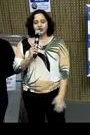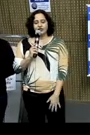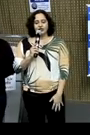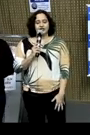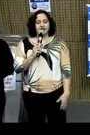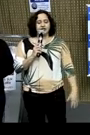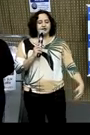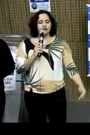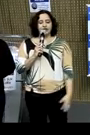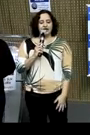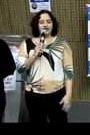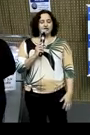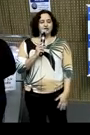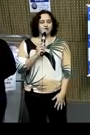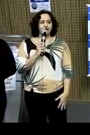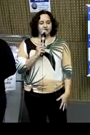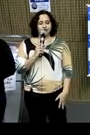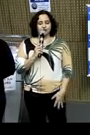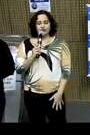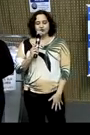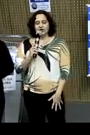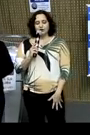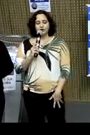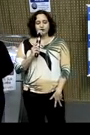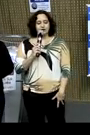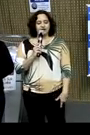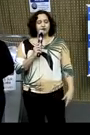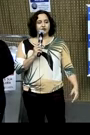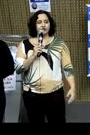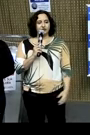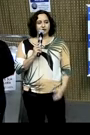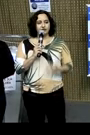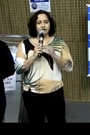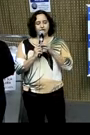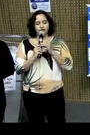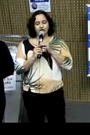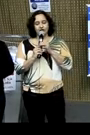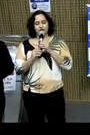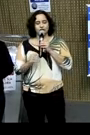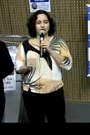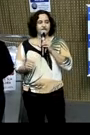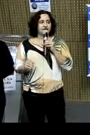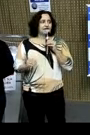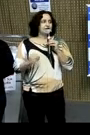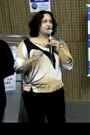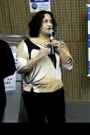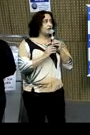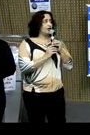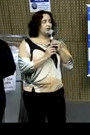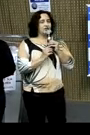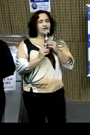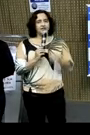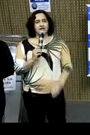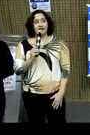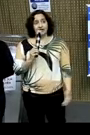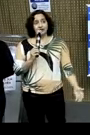realizações do teste, das notificações, do telemonitoramento e outras ações, nós não